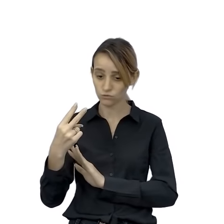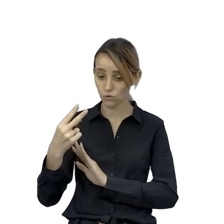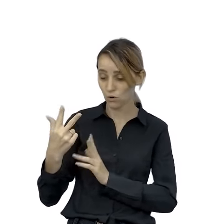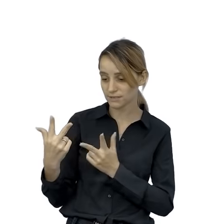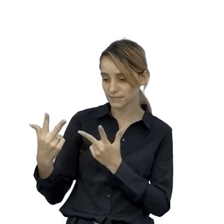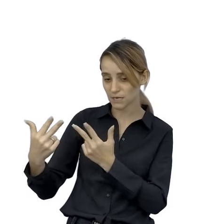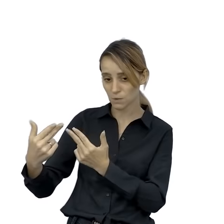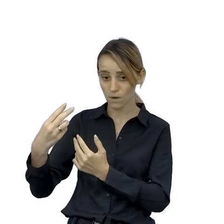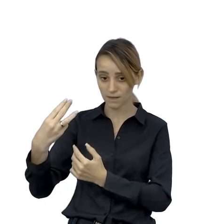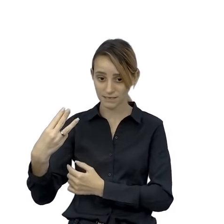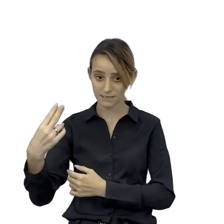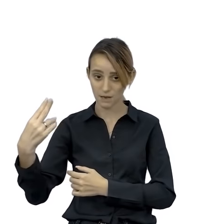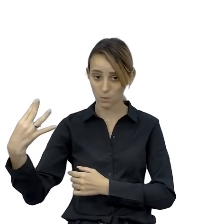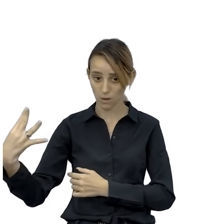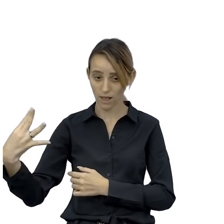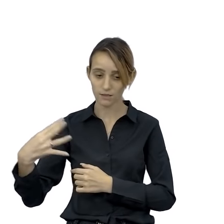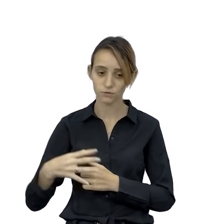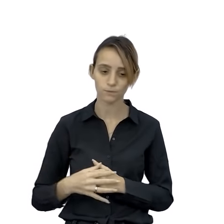em 34.